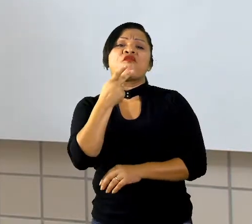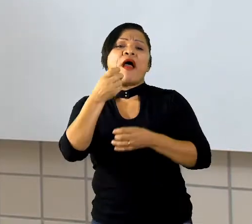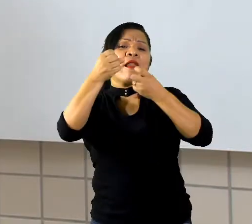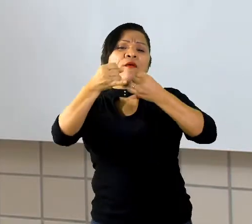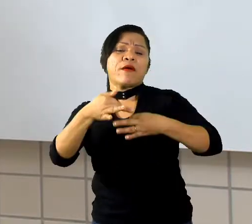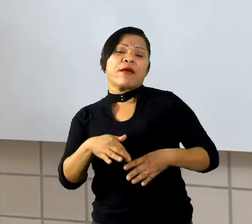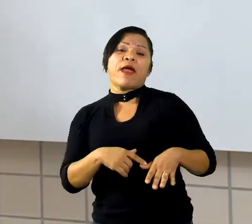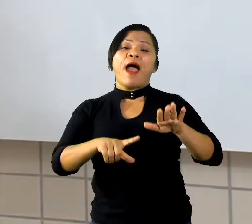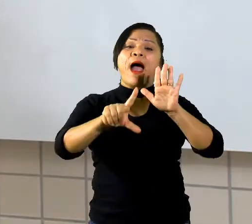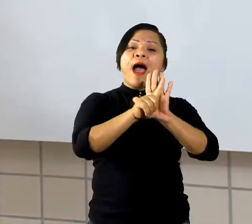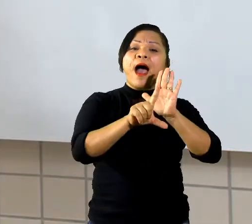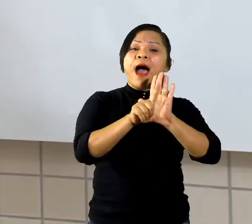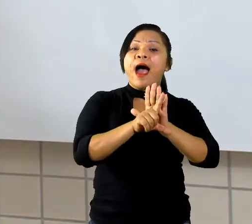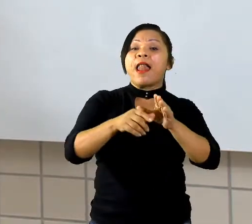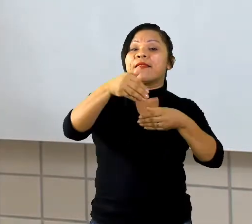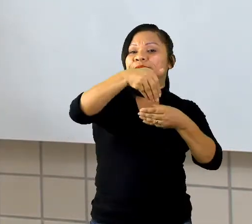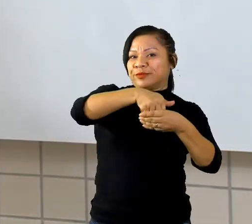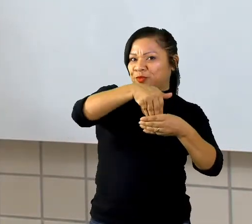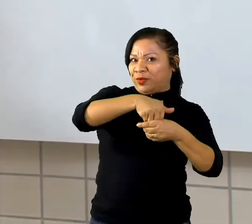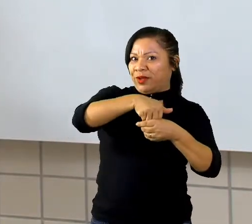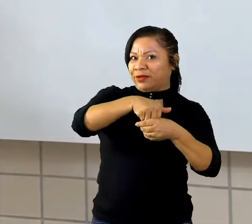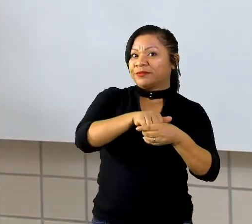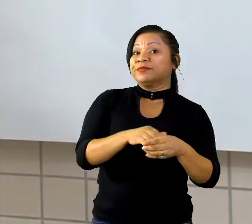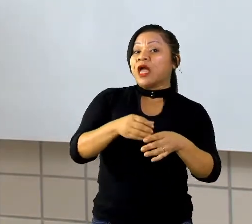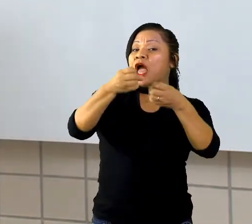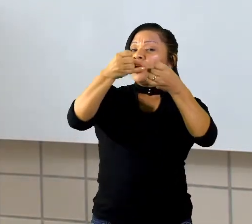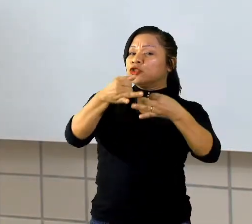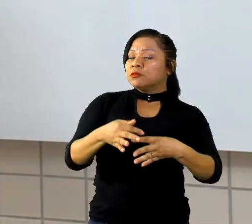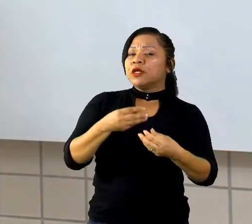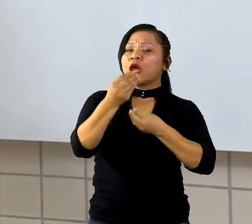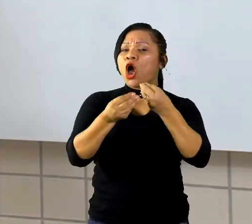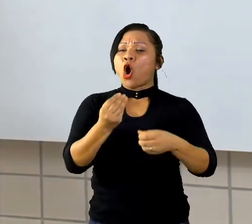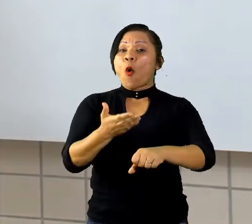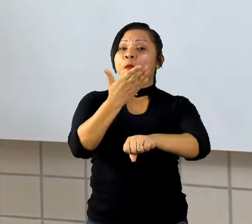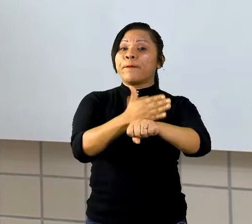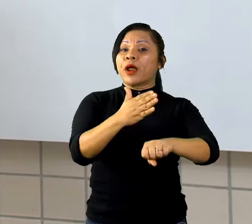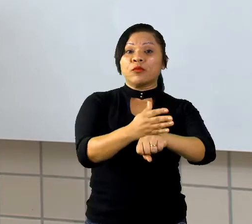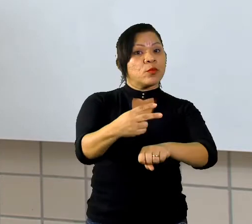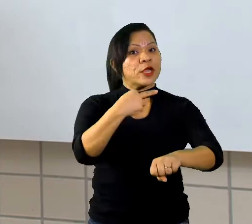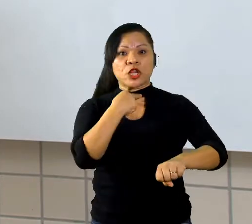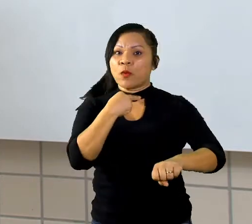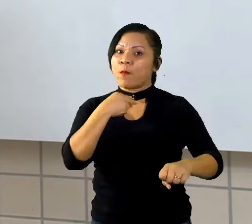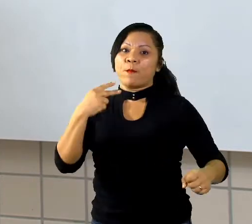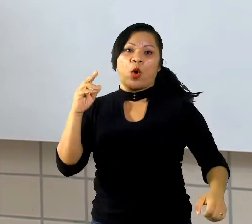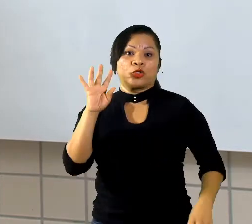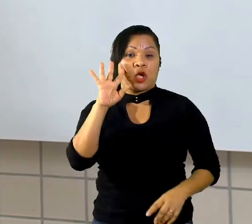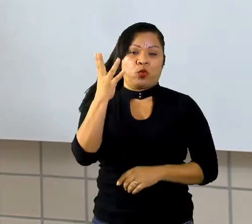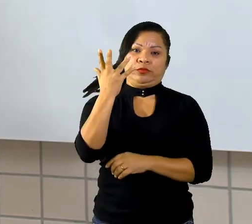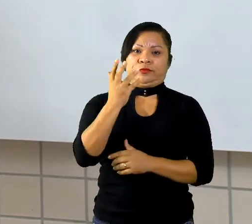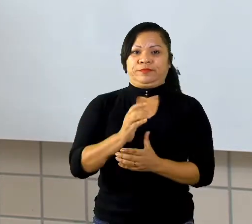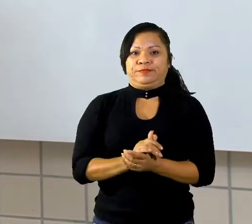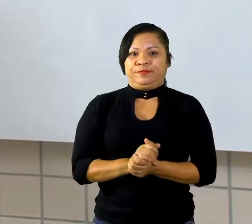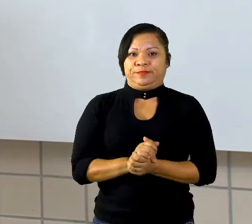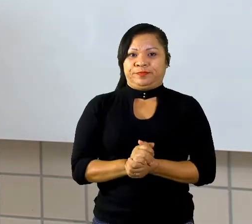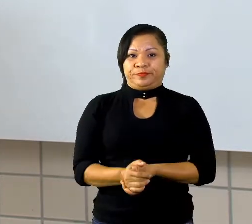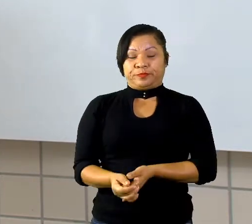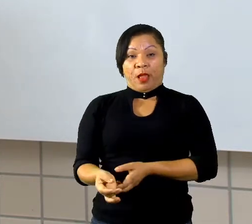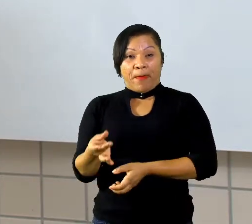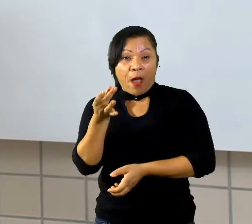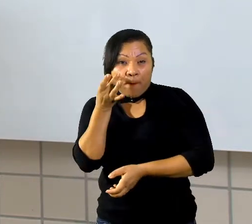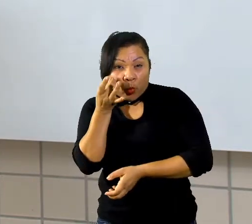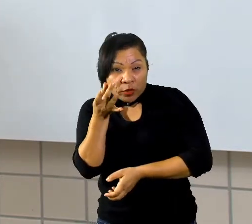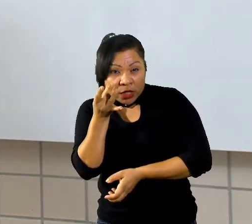bem claro quais são algumas das práticas que não podem acontecer. Prestem muita